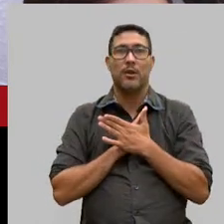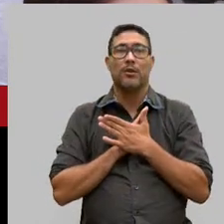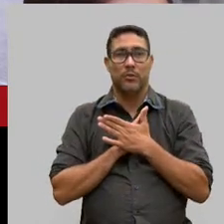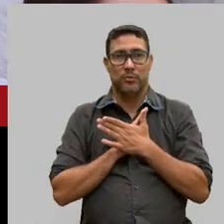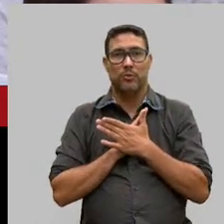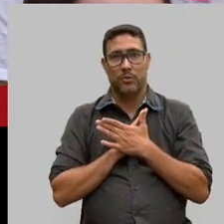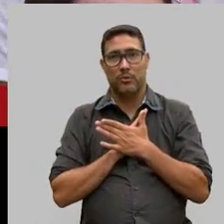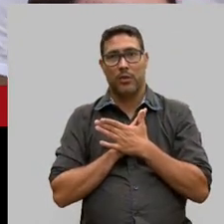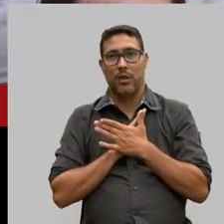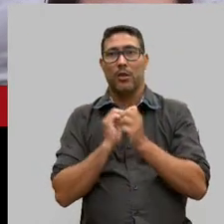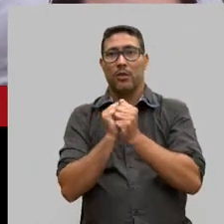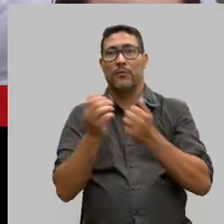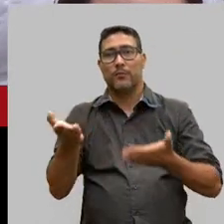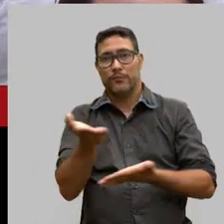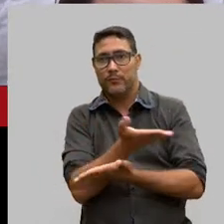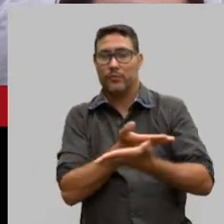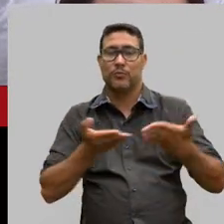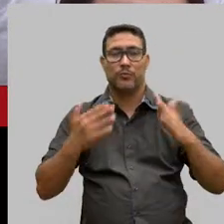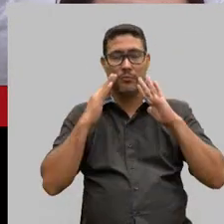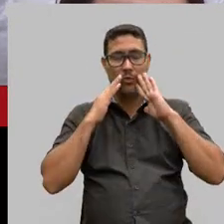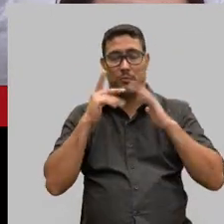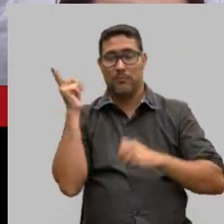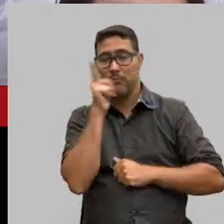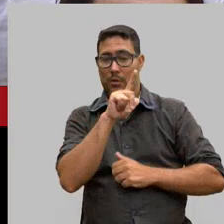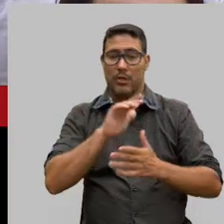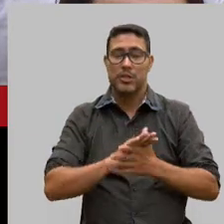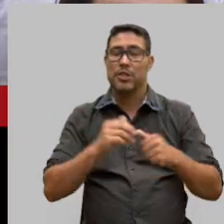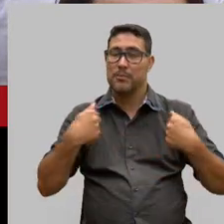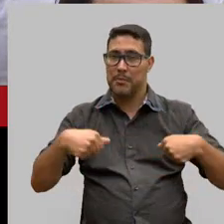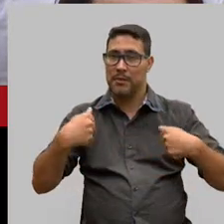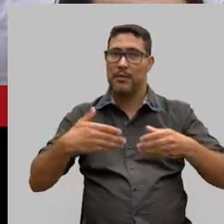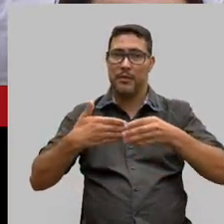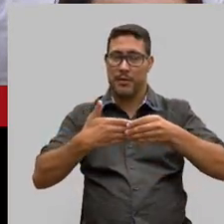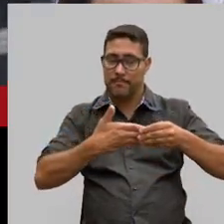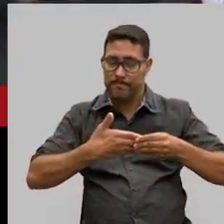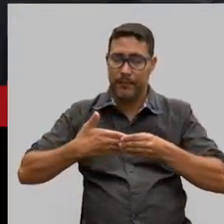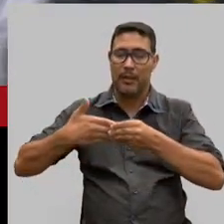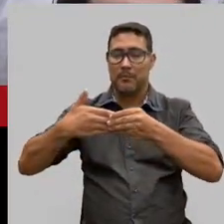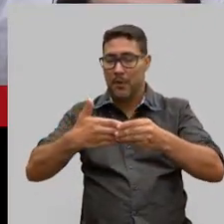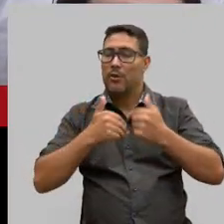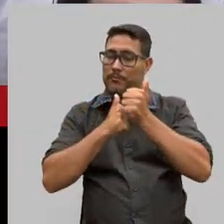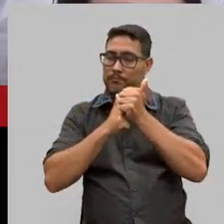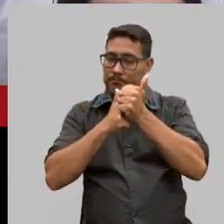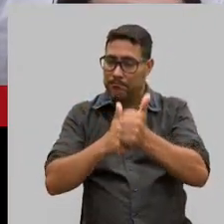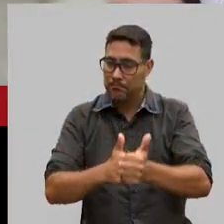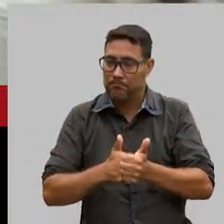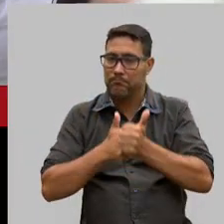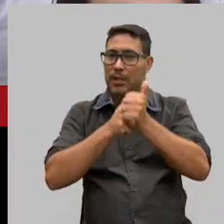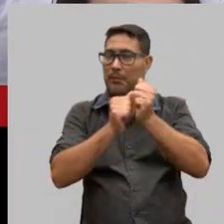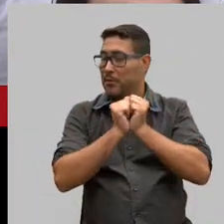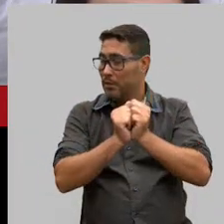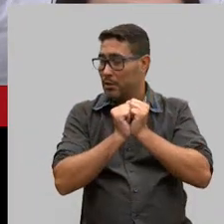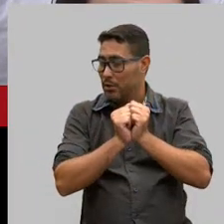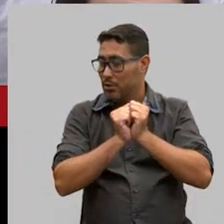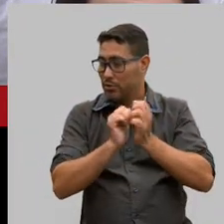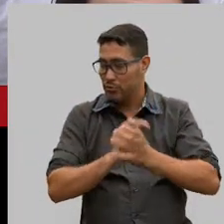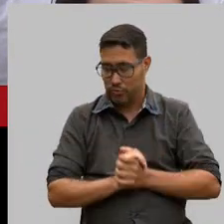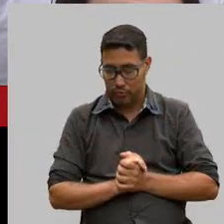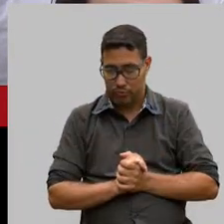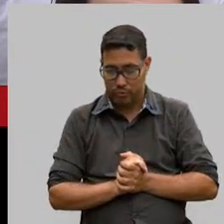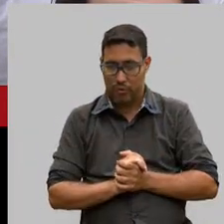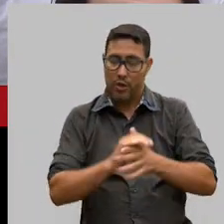juntos nós somos mais precisamos dar as mãos e caminhar juntos com a rede de proteção